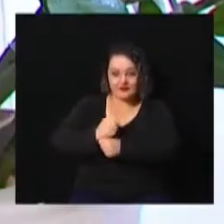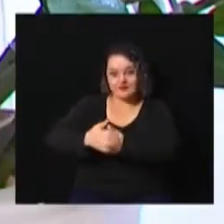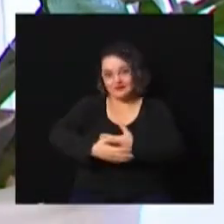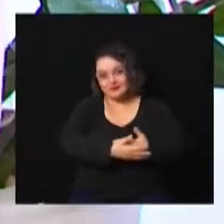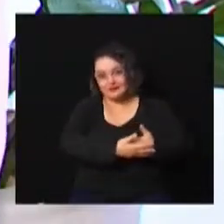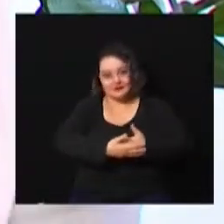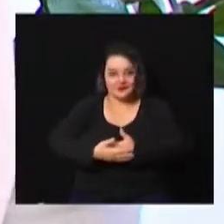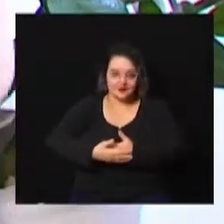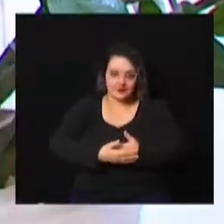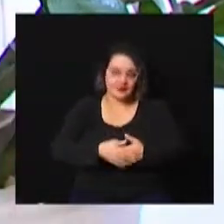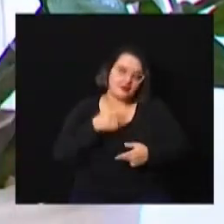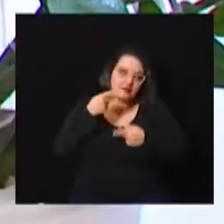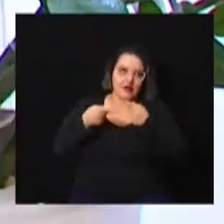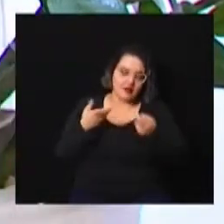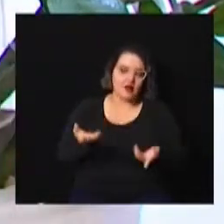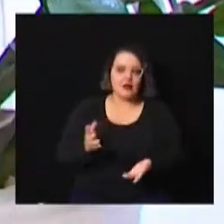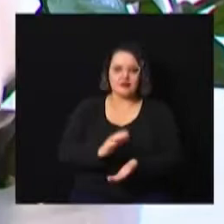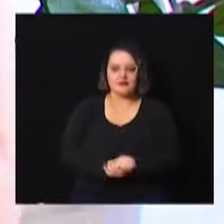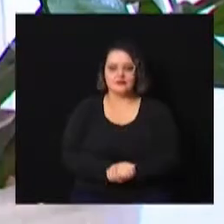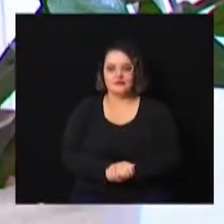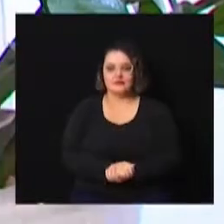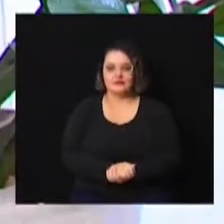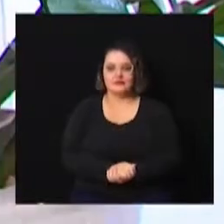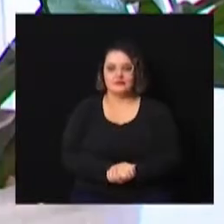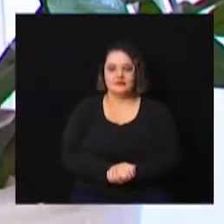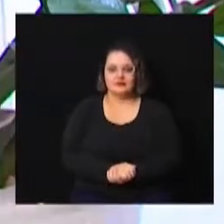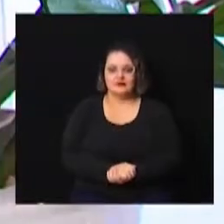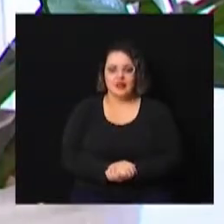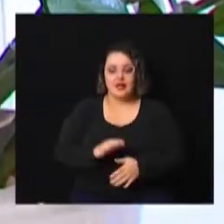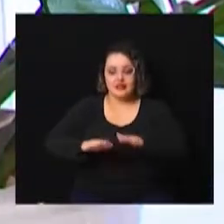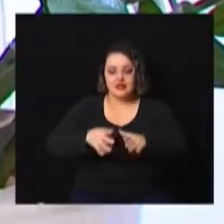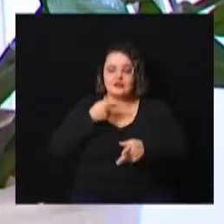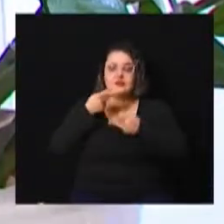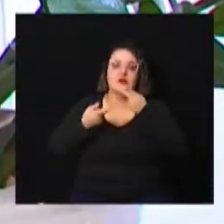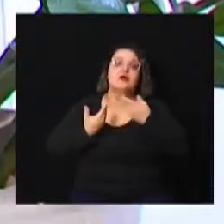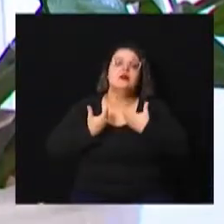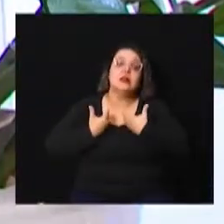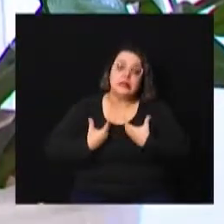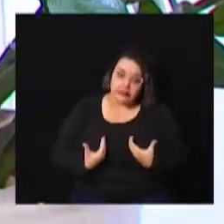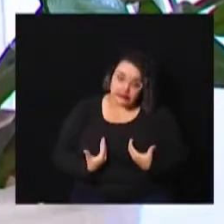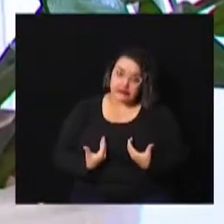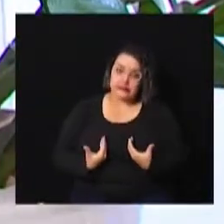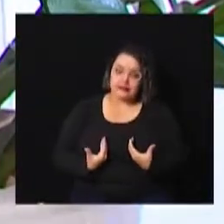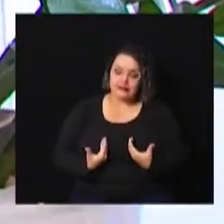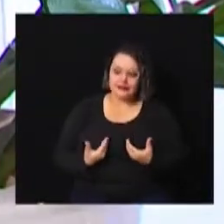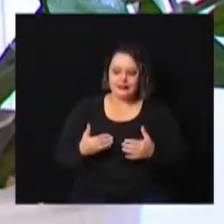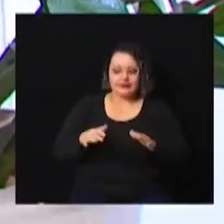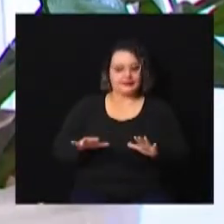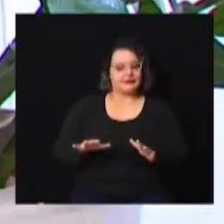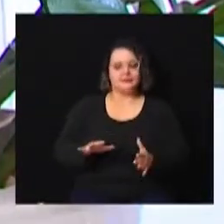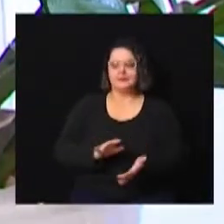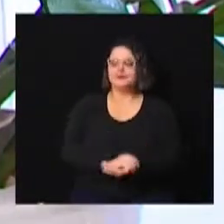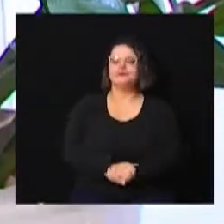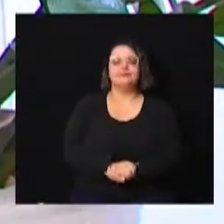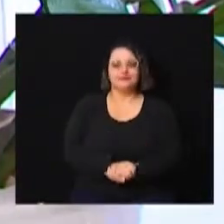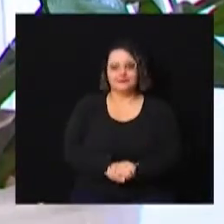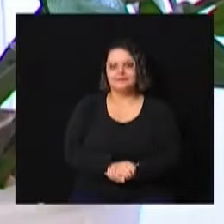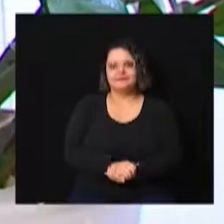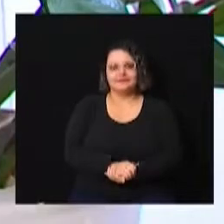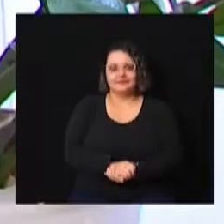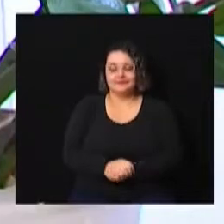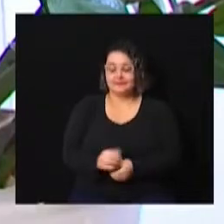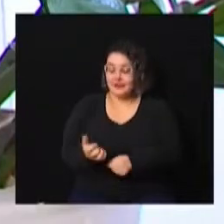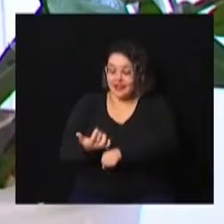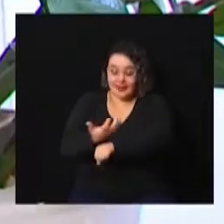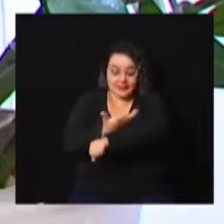cuidando de um neném, vamos dizer. Então, às vezes ela fala, é cansativo, tudo, mas é